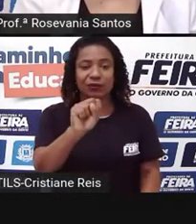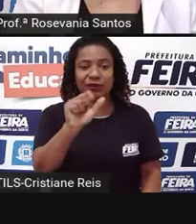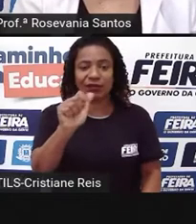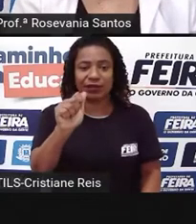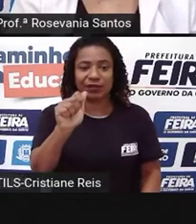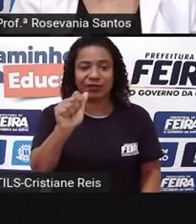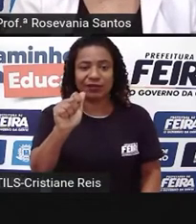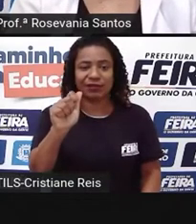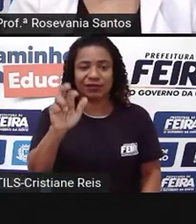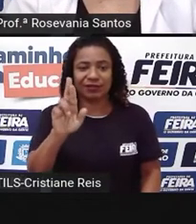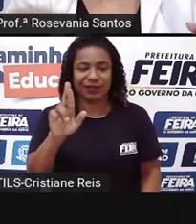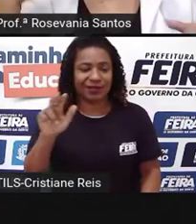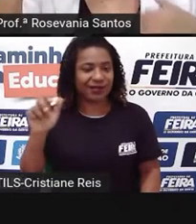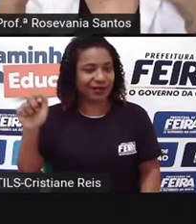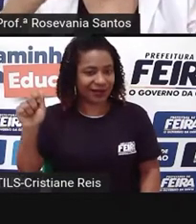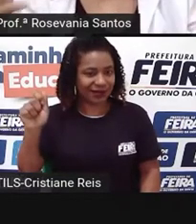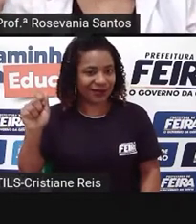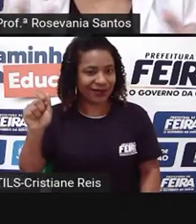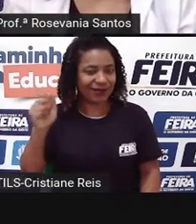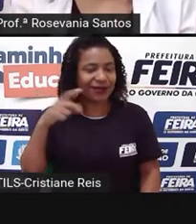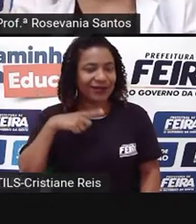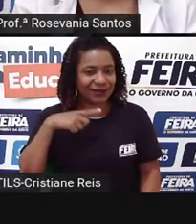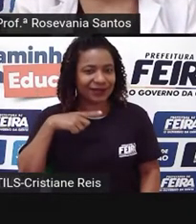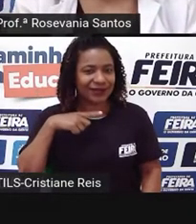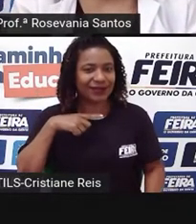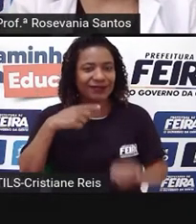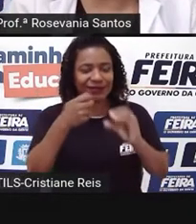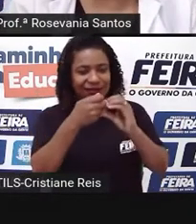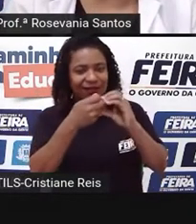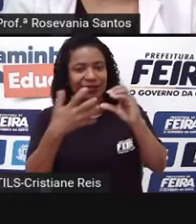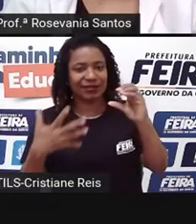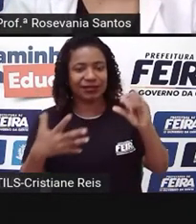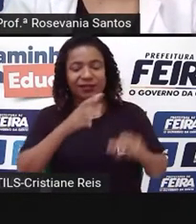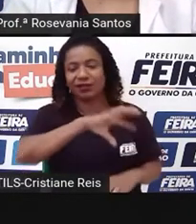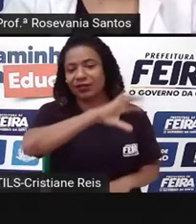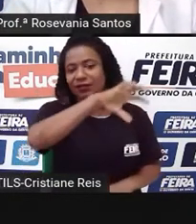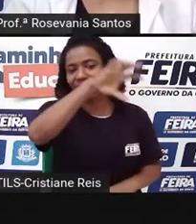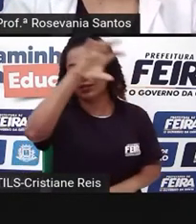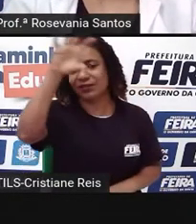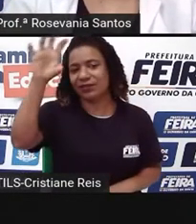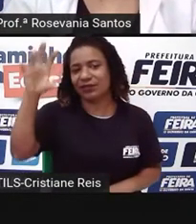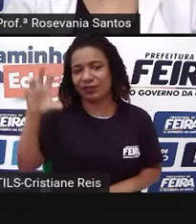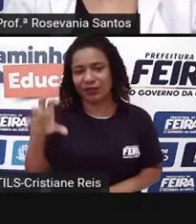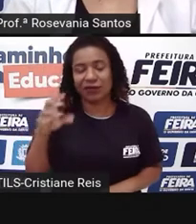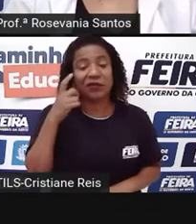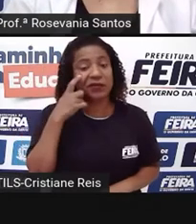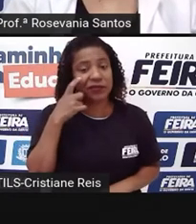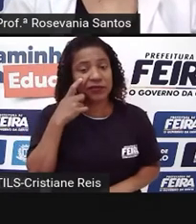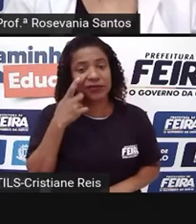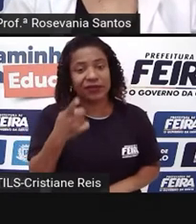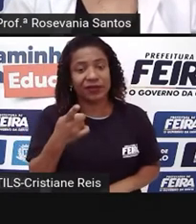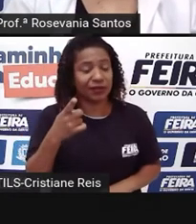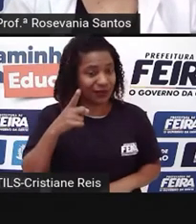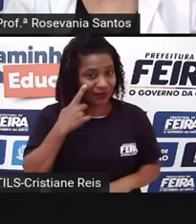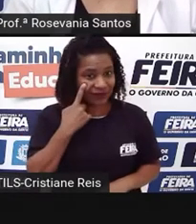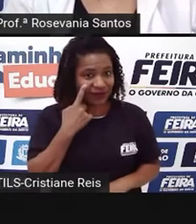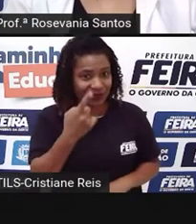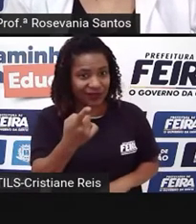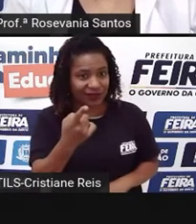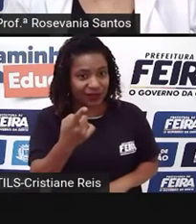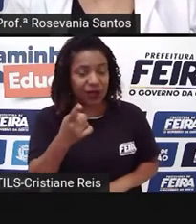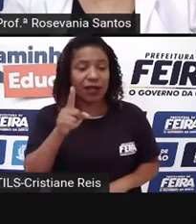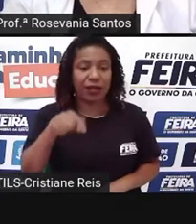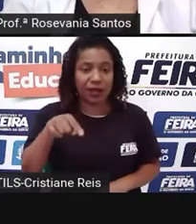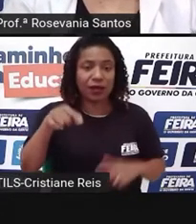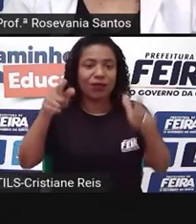uma característica para a gente dos limites da regionalização. Então, eu tenho aqui nessa região aqui o deserto do Saara, tá vendo?